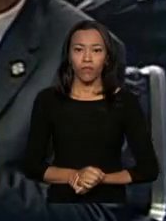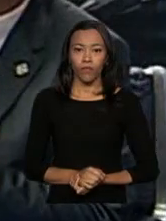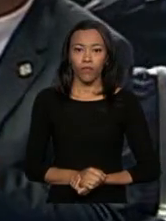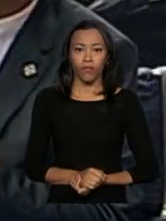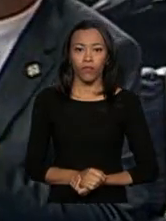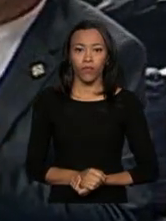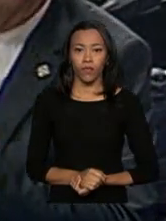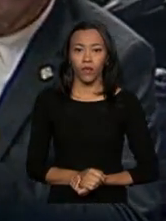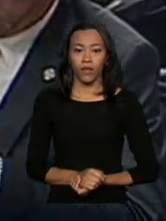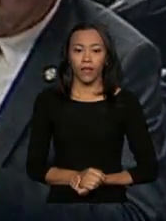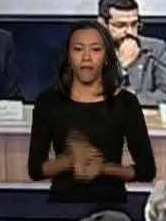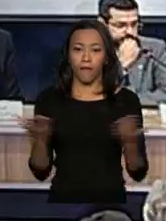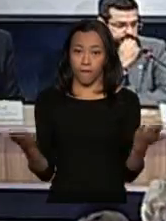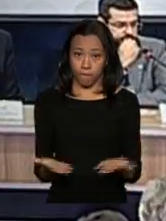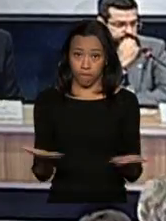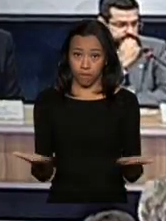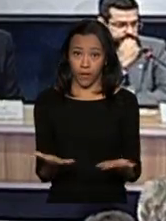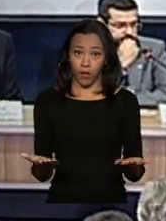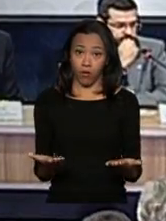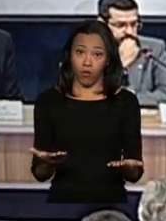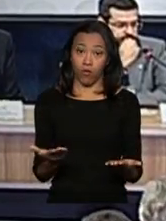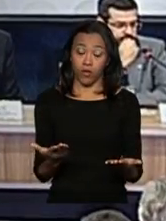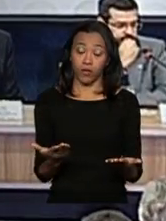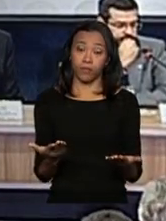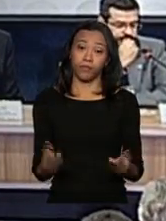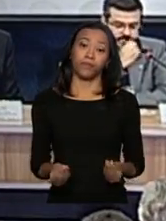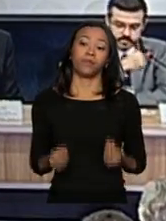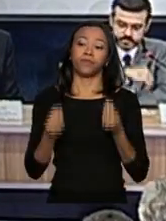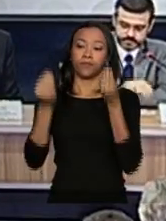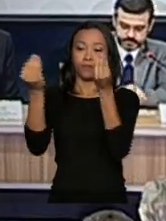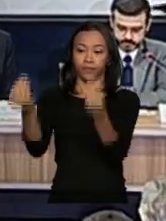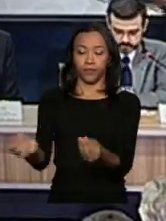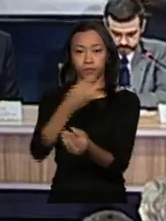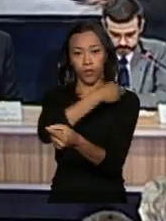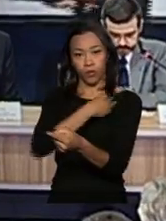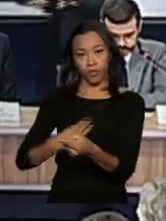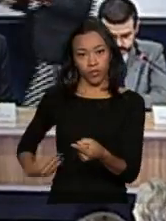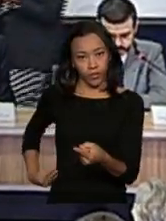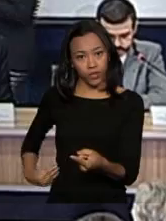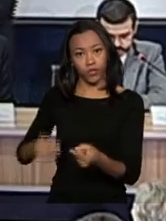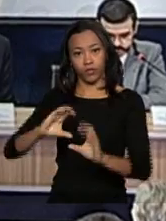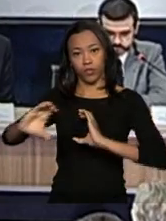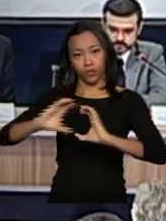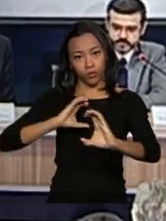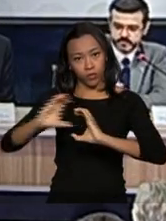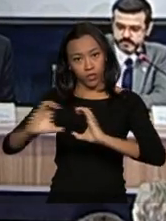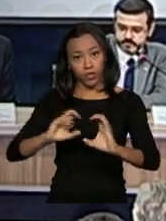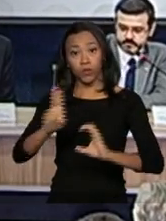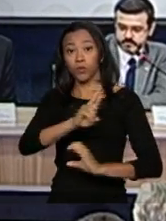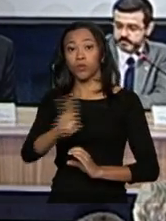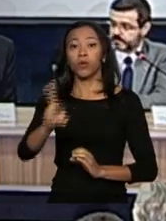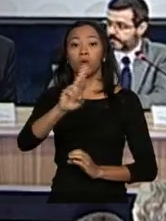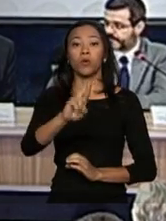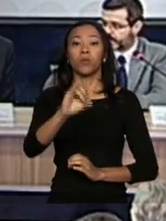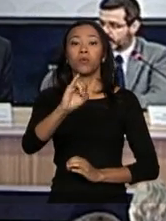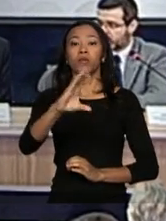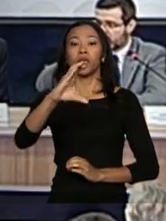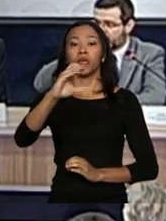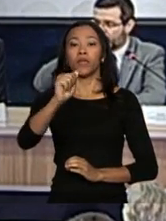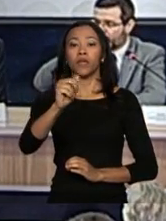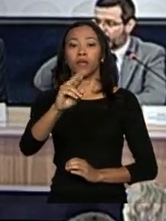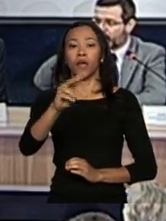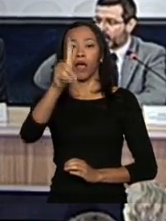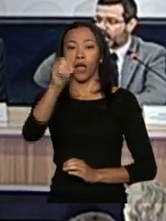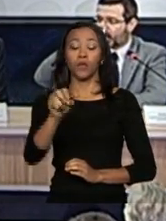Obrigado neste momento passamos à mãos do Excelentíssimo Senhor Ministro de estado das Comunicações Ricardo berzoini o edital de